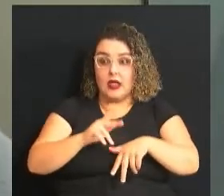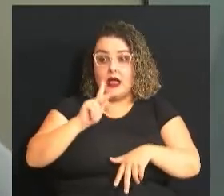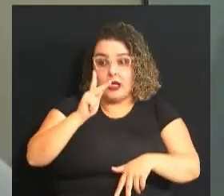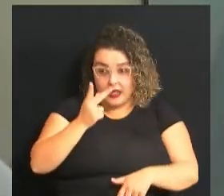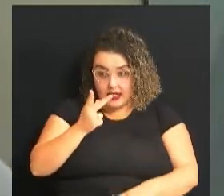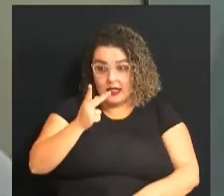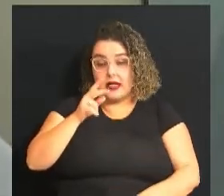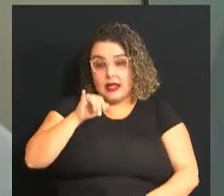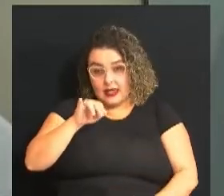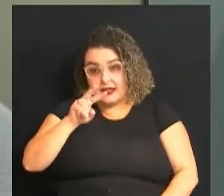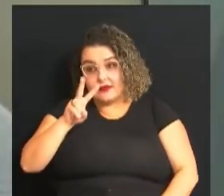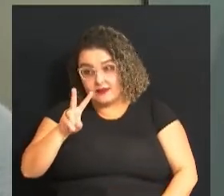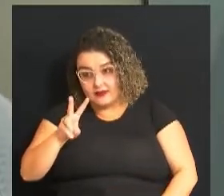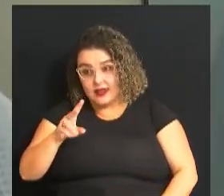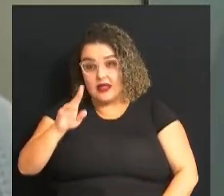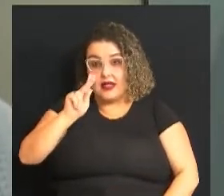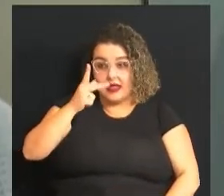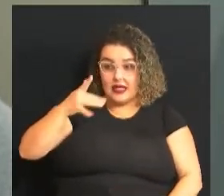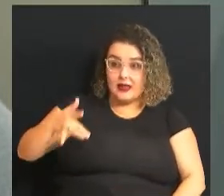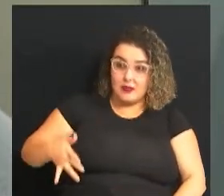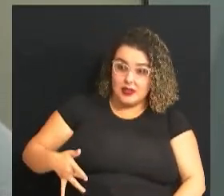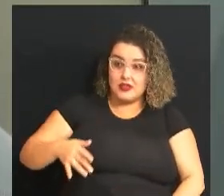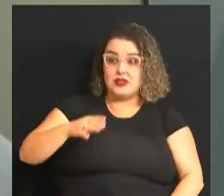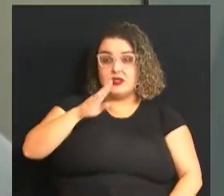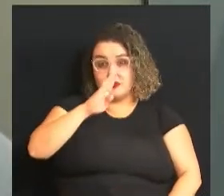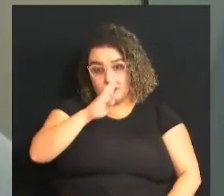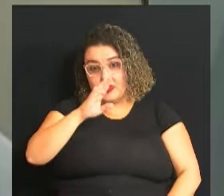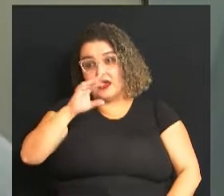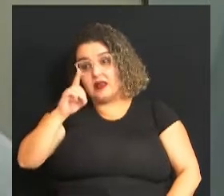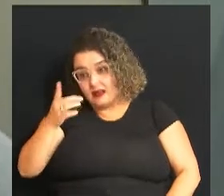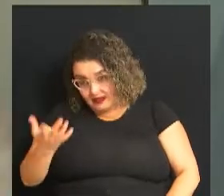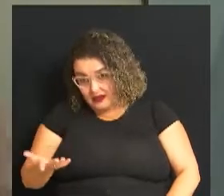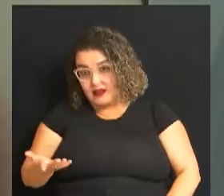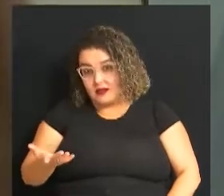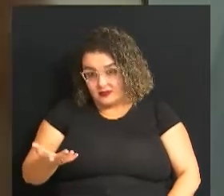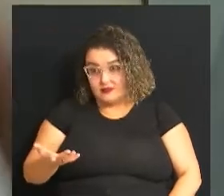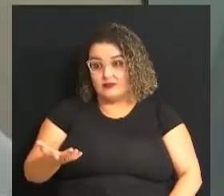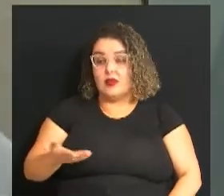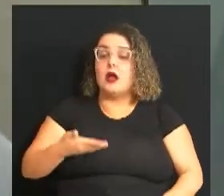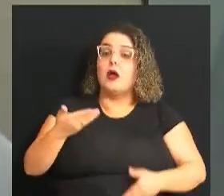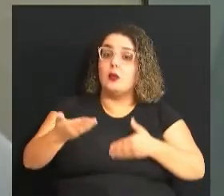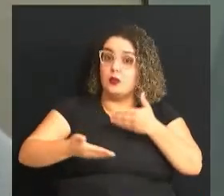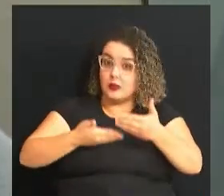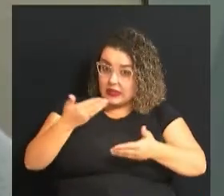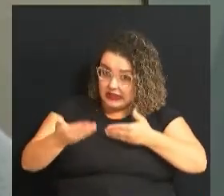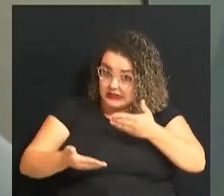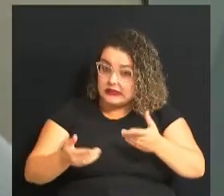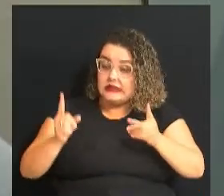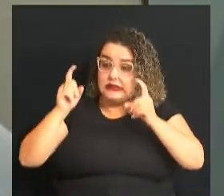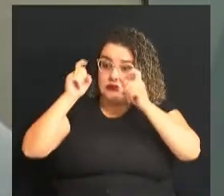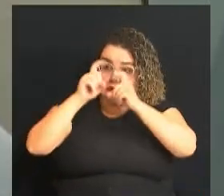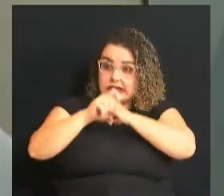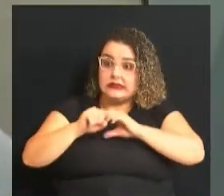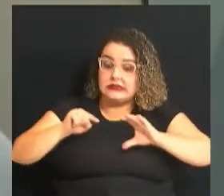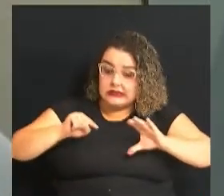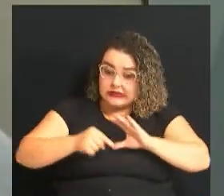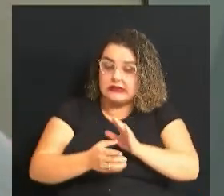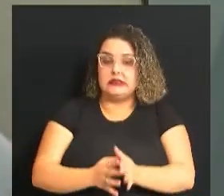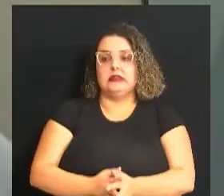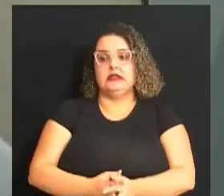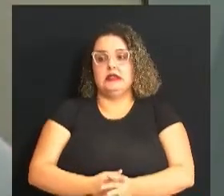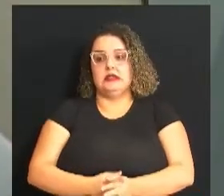C. Nossa. Então, então é um tratamento bem complexo, né? Mas